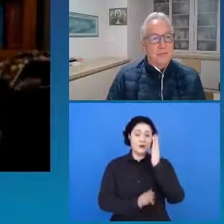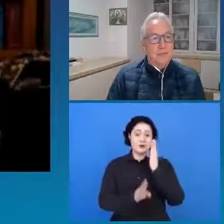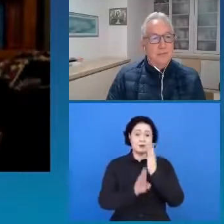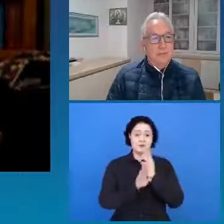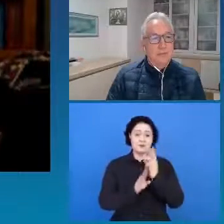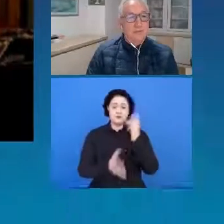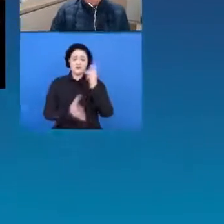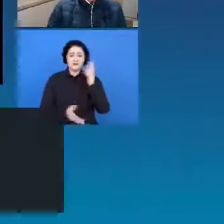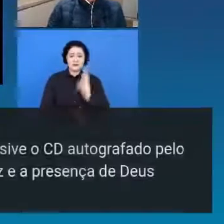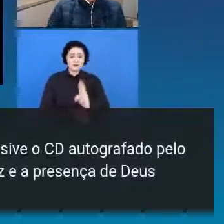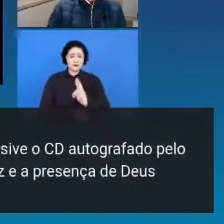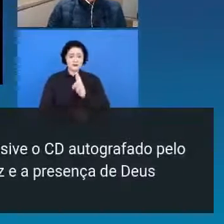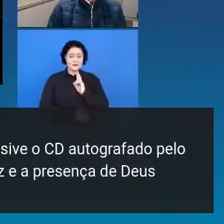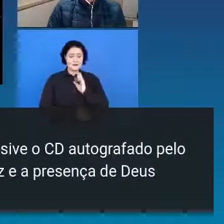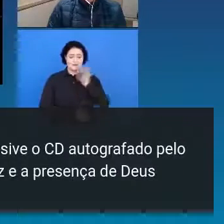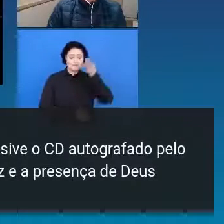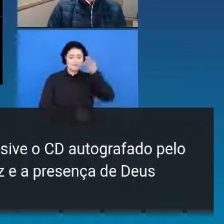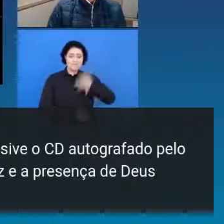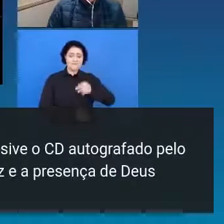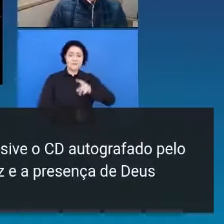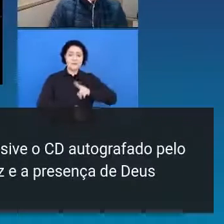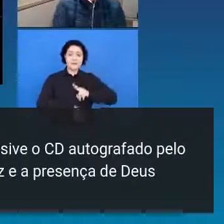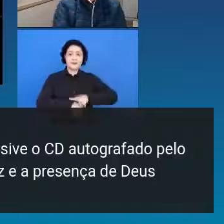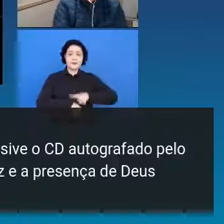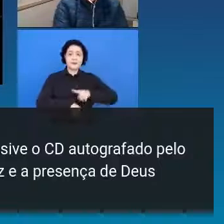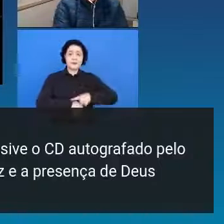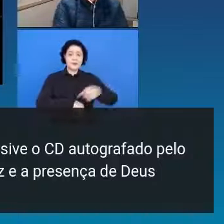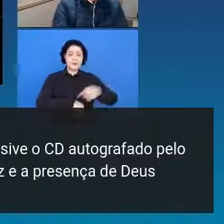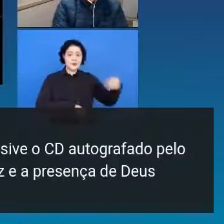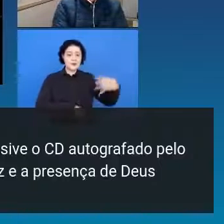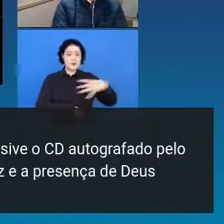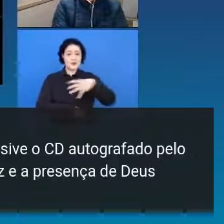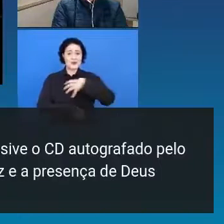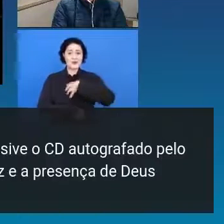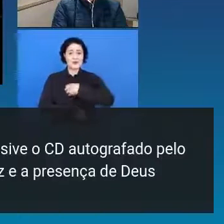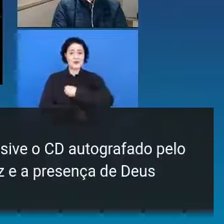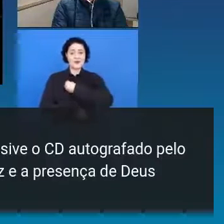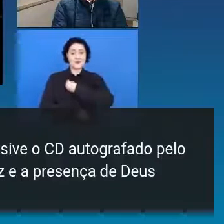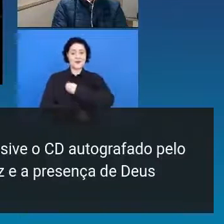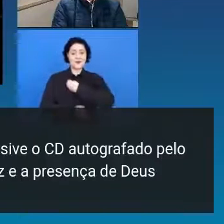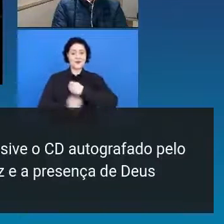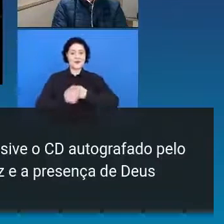exata que ela precisava para aceitar uma nova condição de vida a lei é